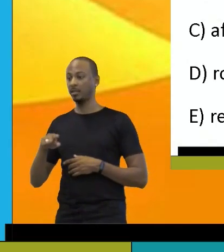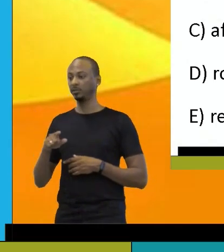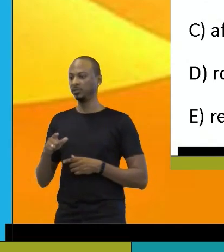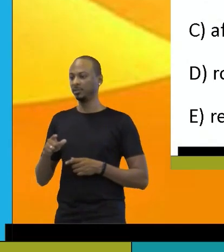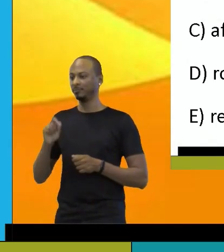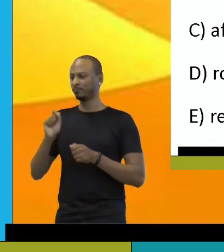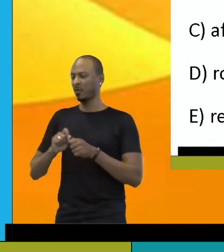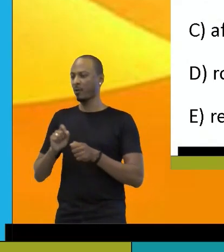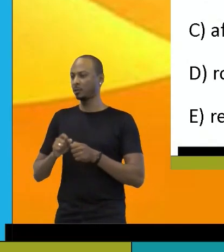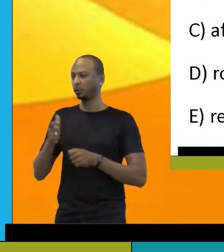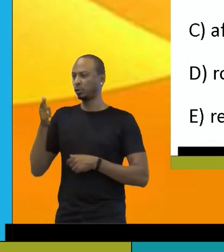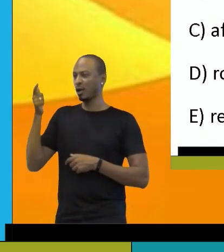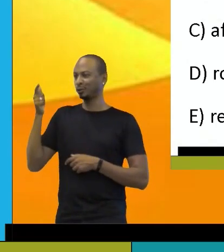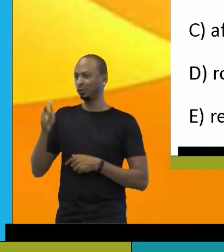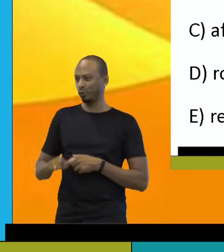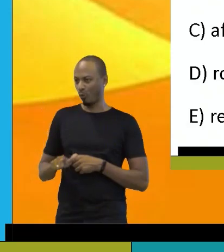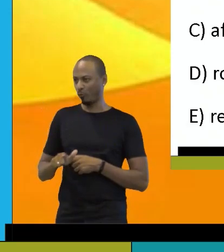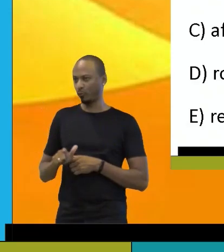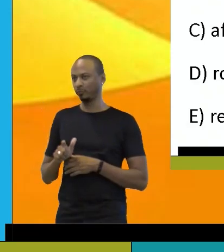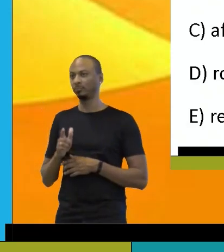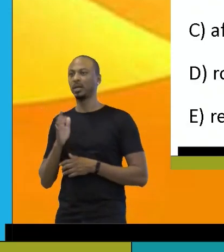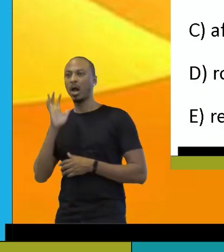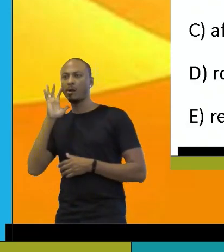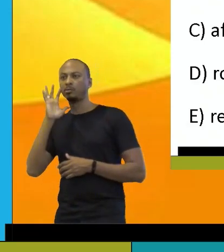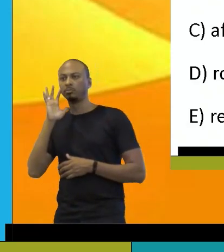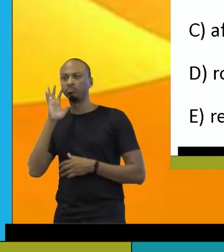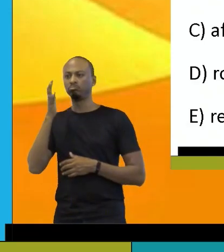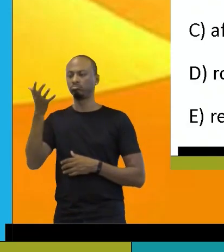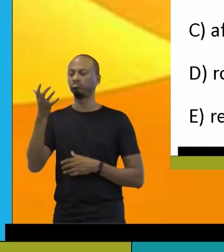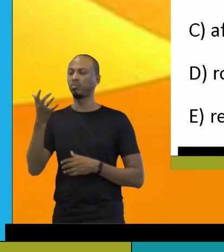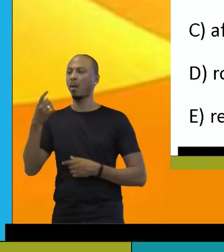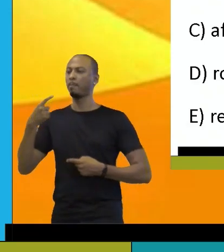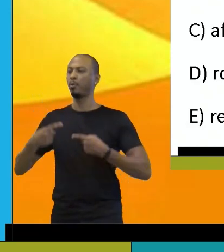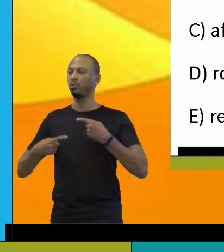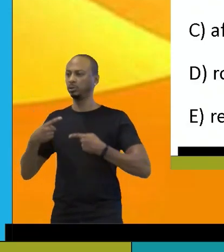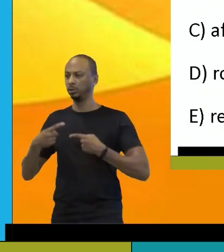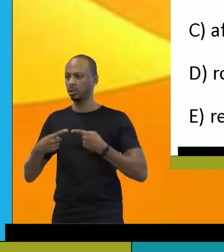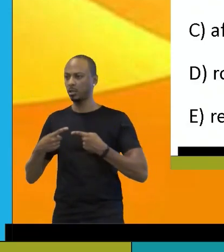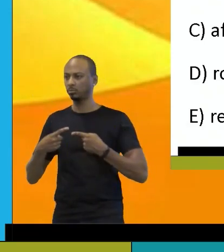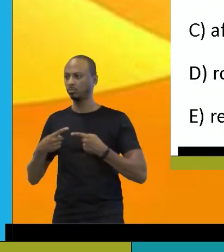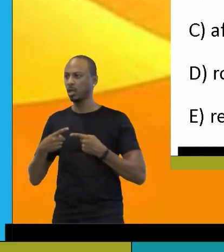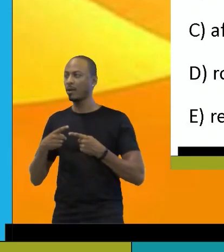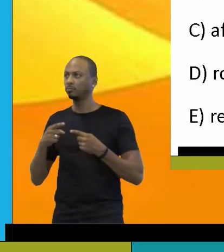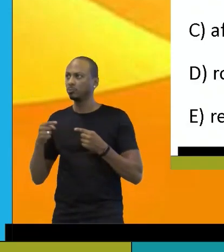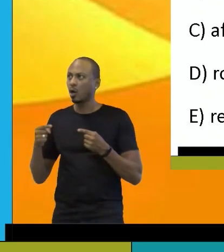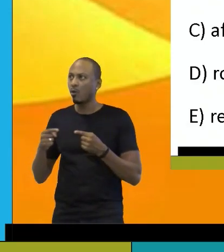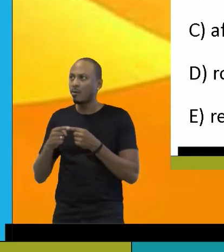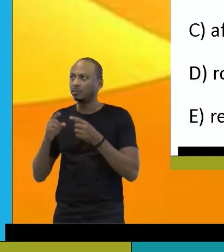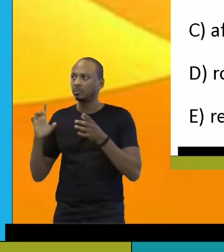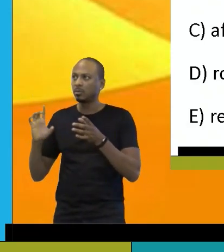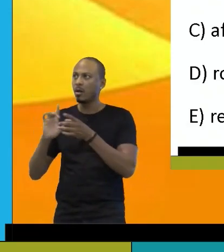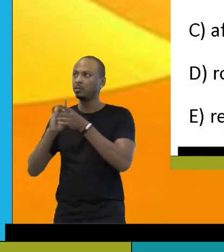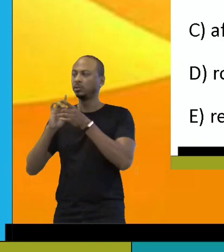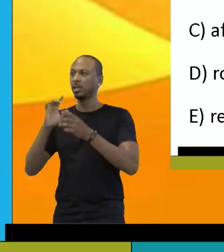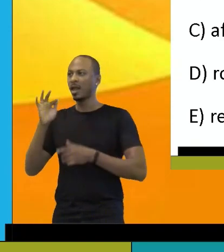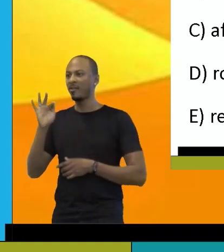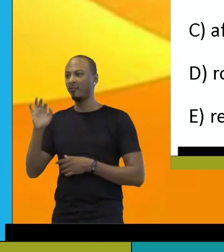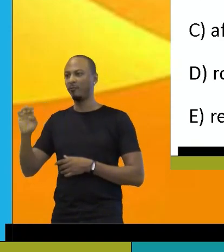ação política com base na unidade entre fé e razão. Maquiavel defendia